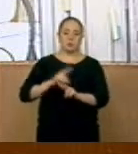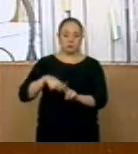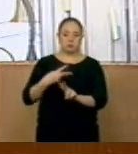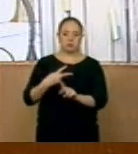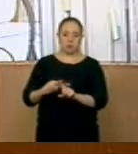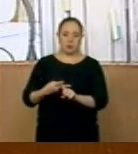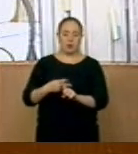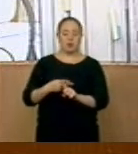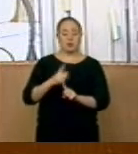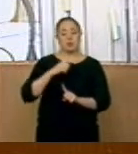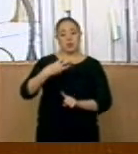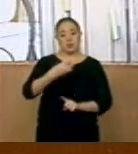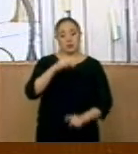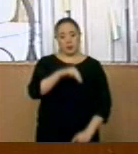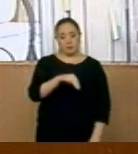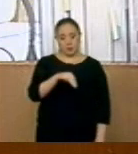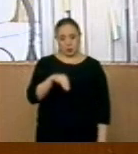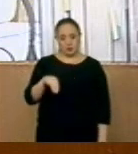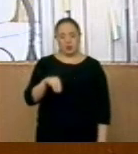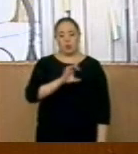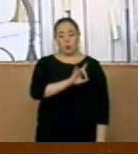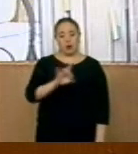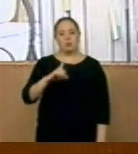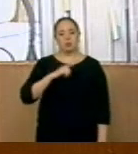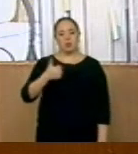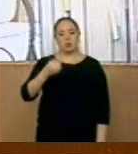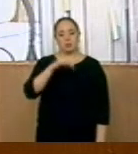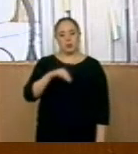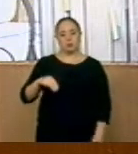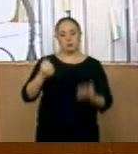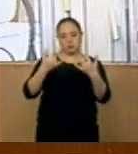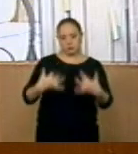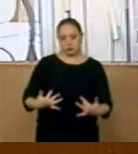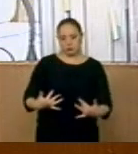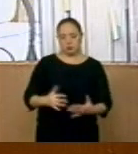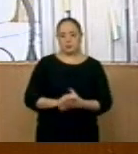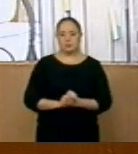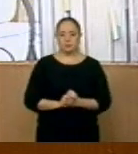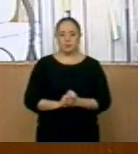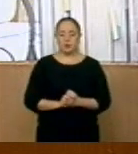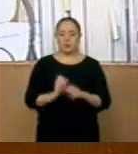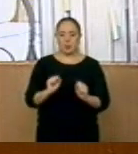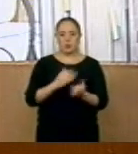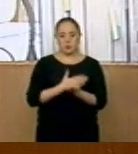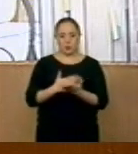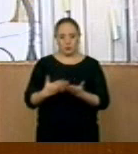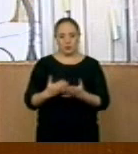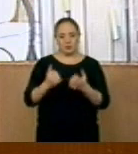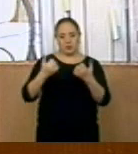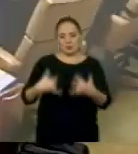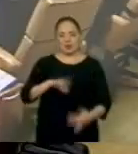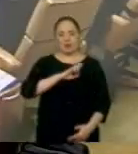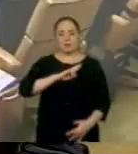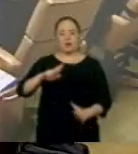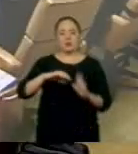30 minutos. Cada um de Vossas Excelências terão 10 minutos para se pronunciar. Vossa Excelência, portanto, está com a palavra para falar pelo